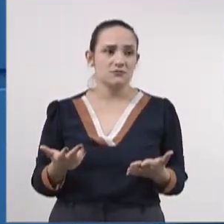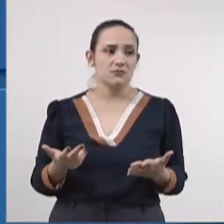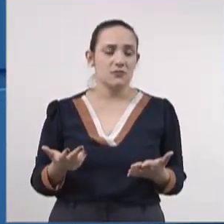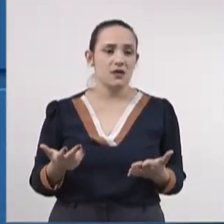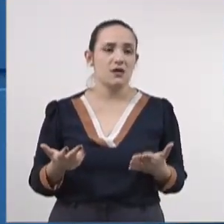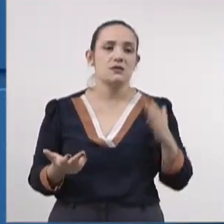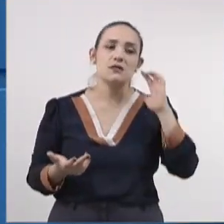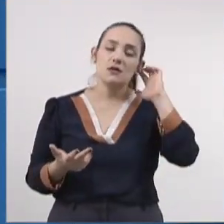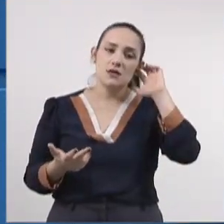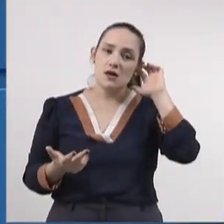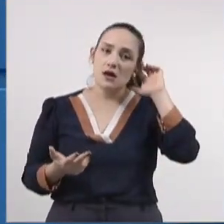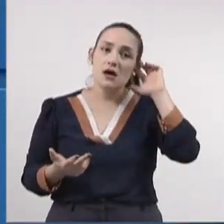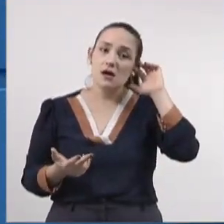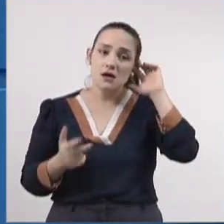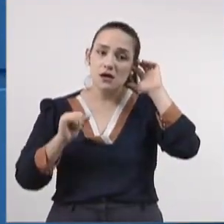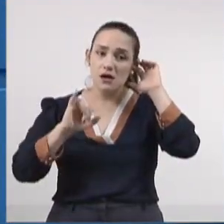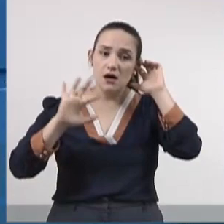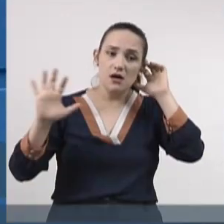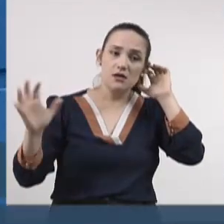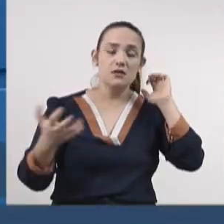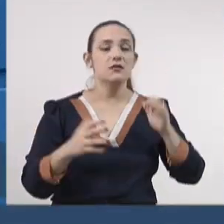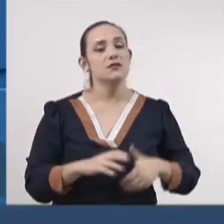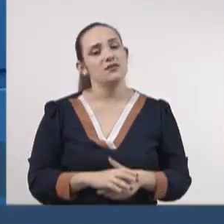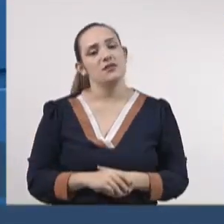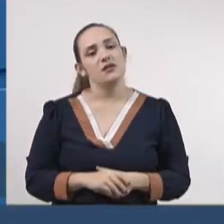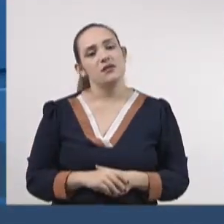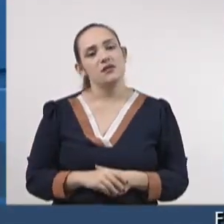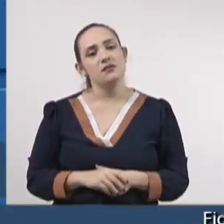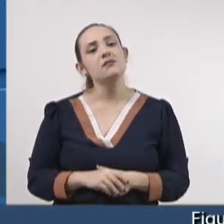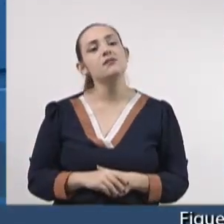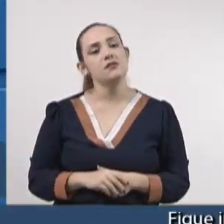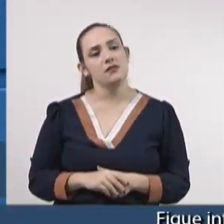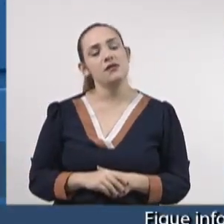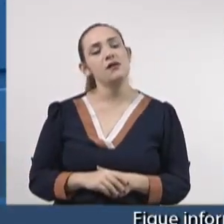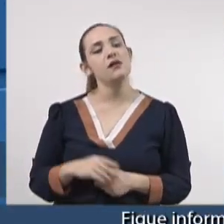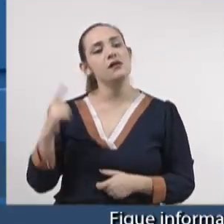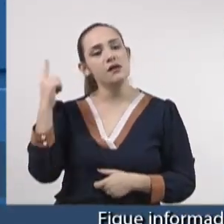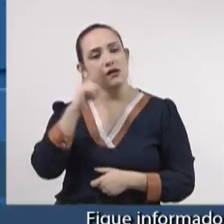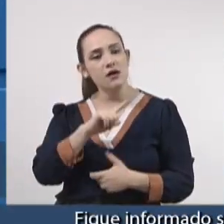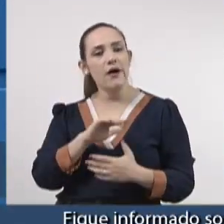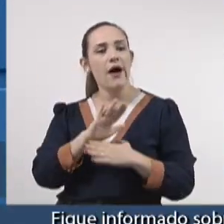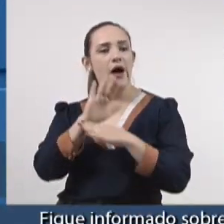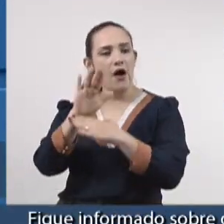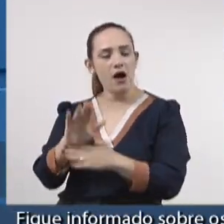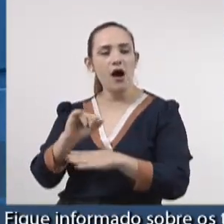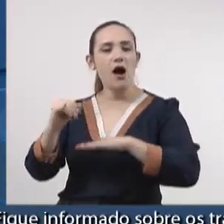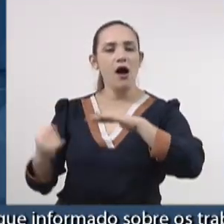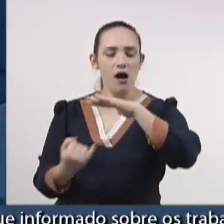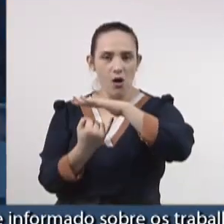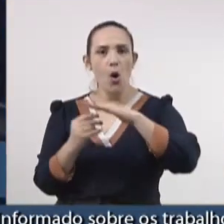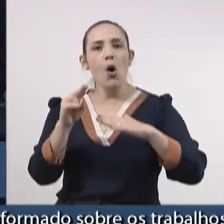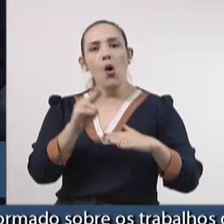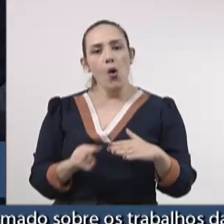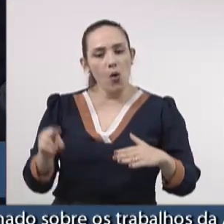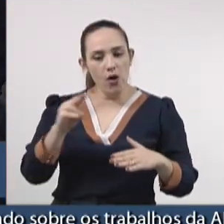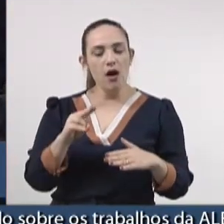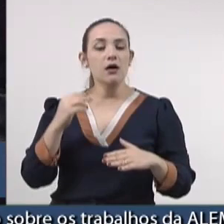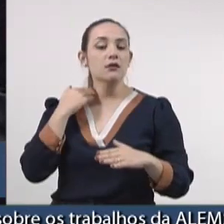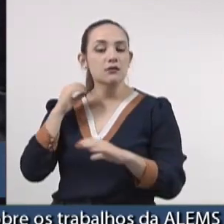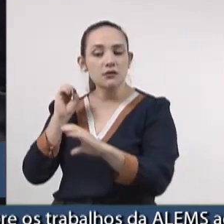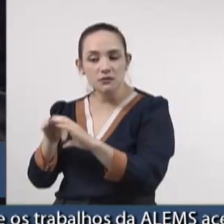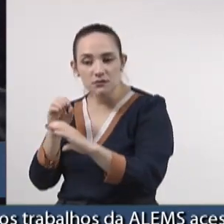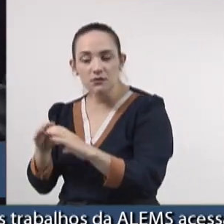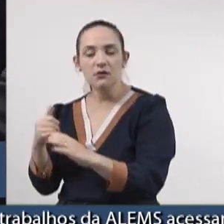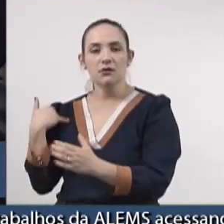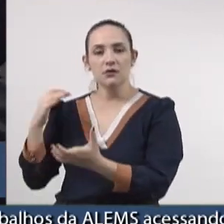parte desse do seu Imposto de Renda poder doar para essas instituições através aí do fundo da